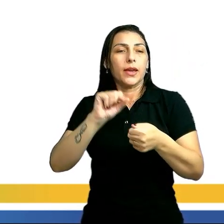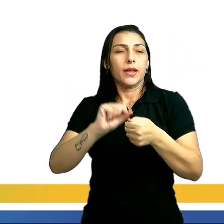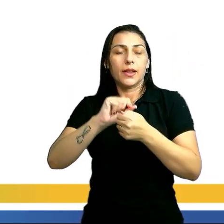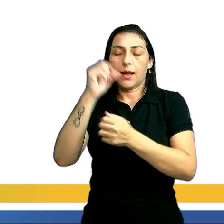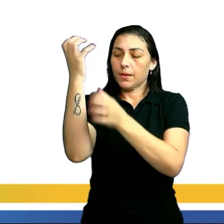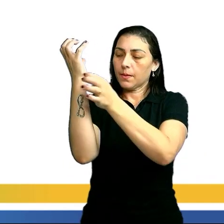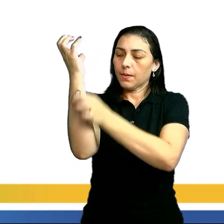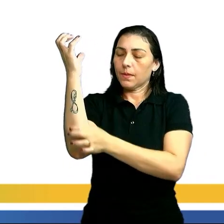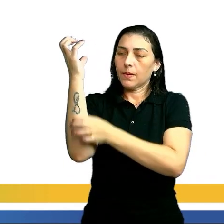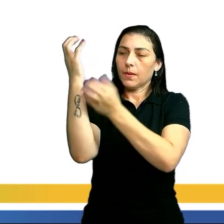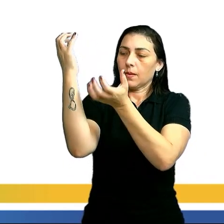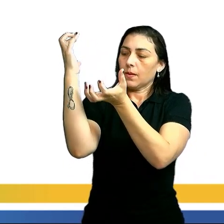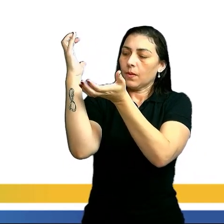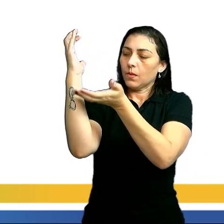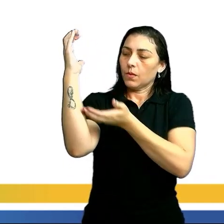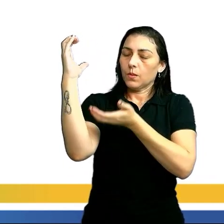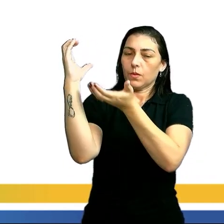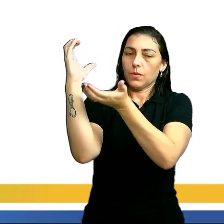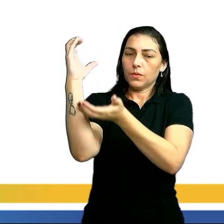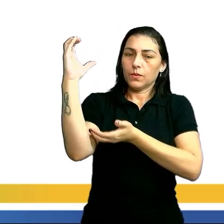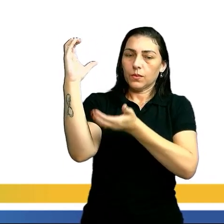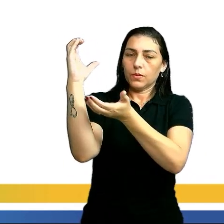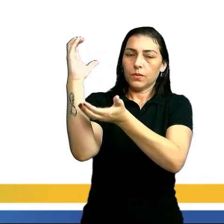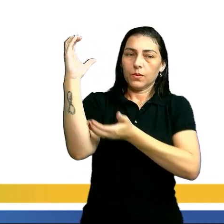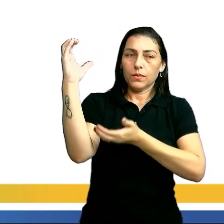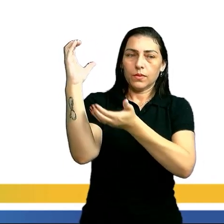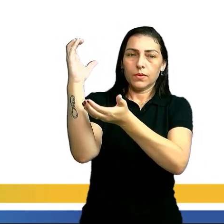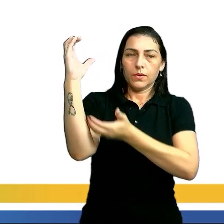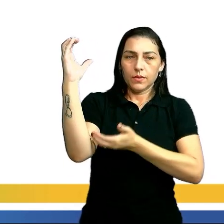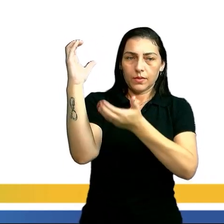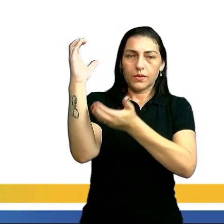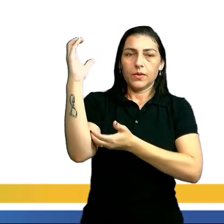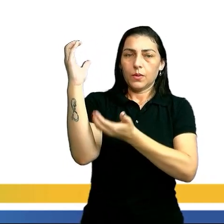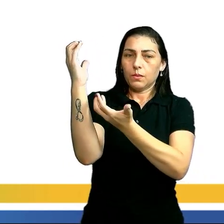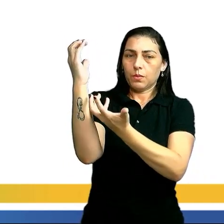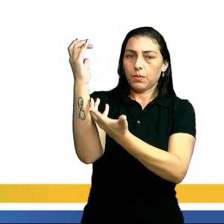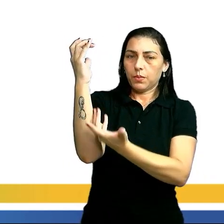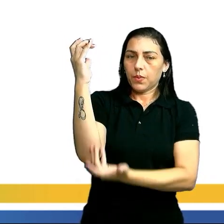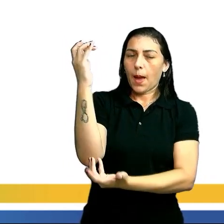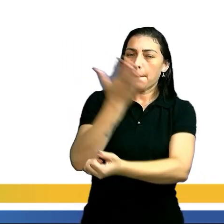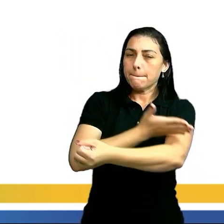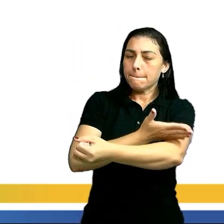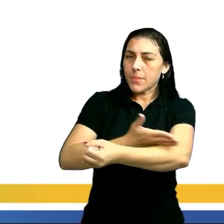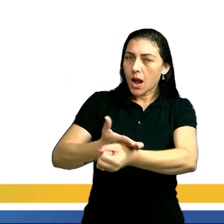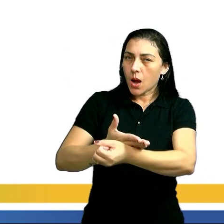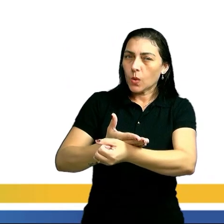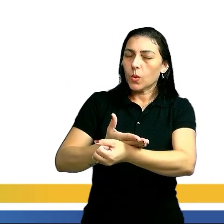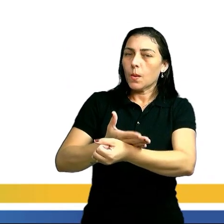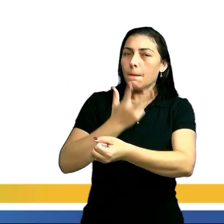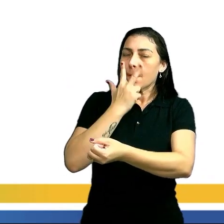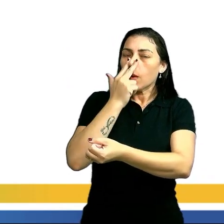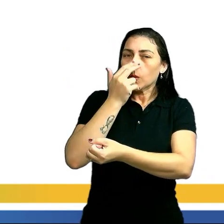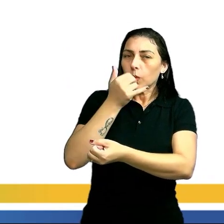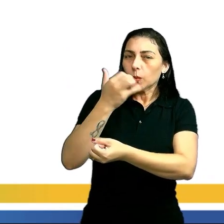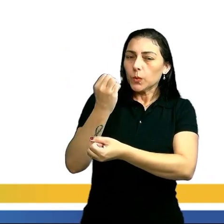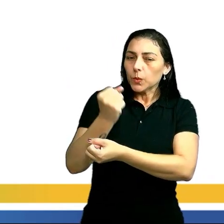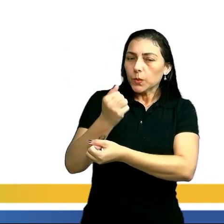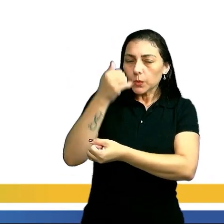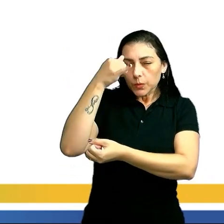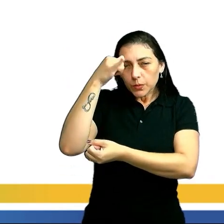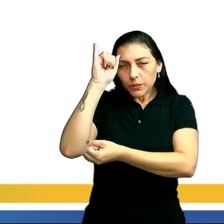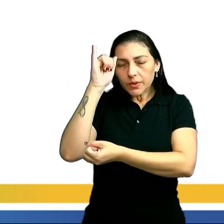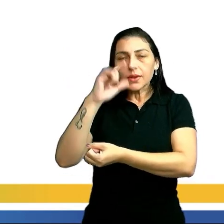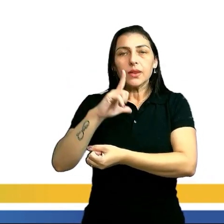feita em seu caule, ou seja, um corte, vai lá, corta, e o látex ele começa a fluir.